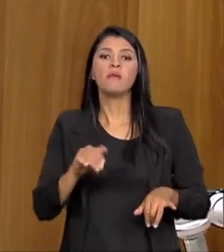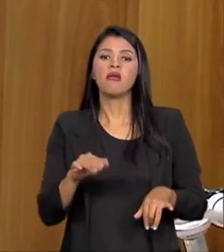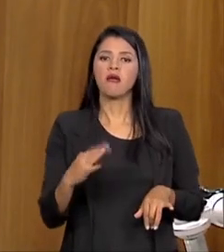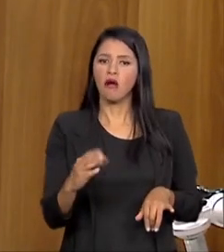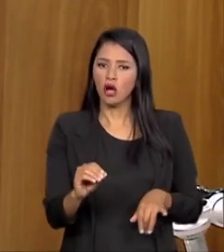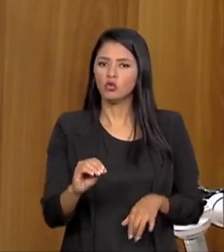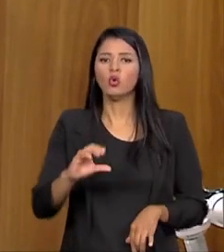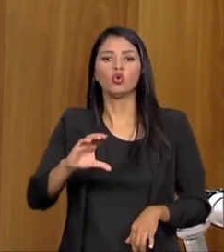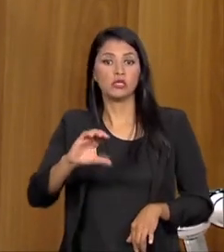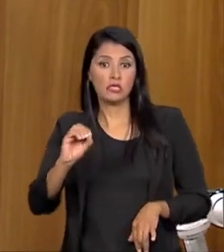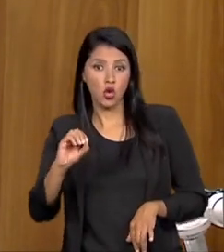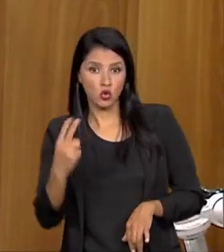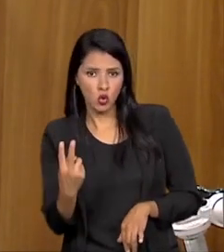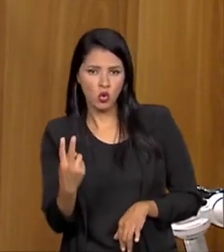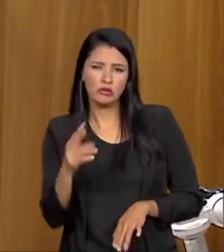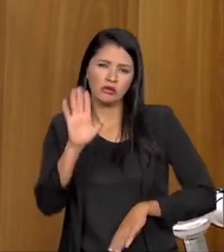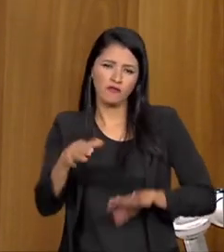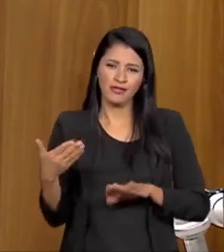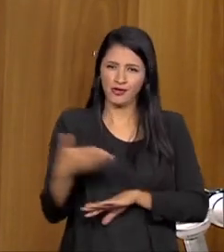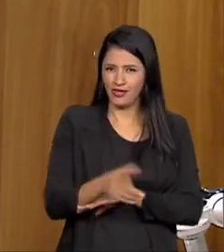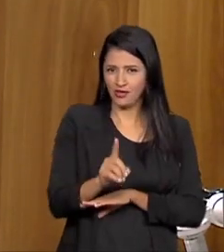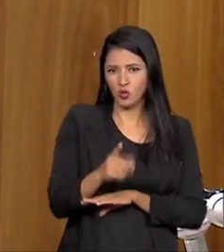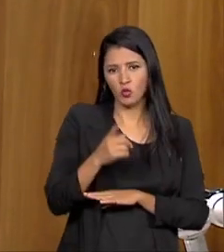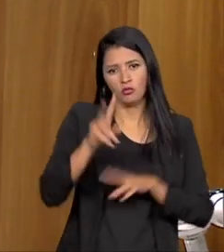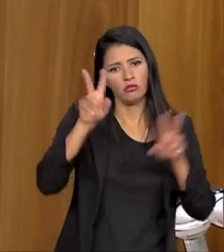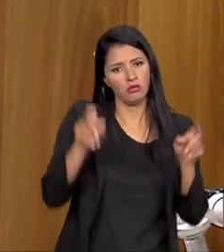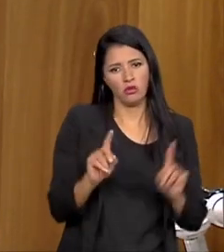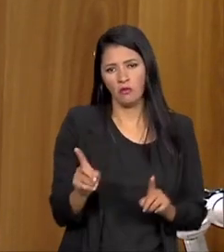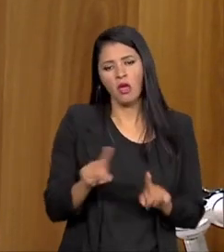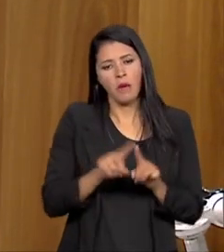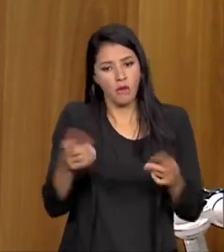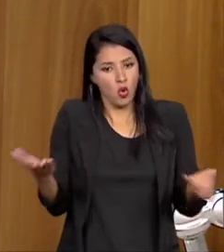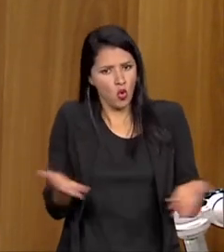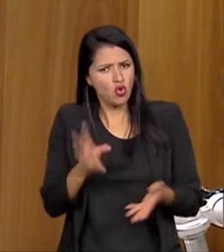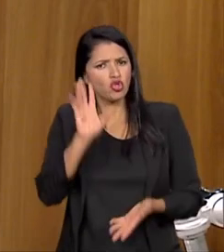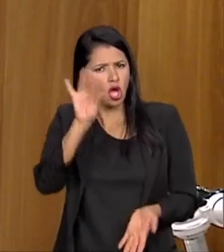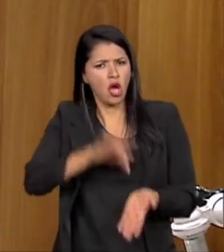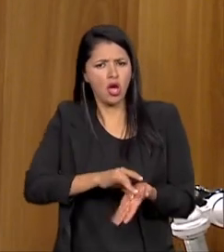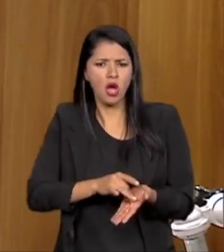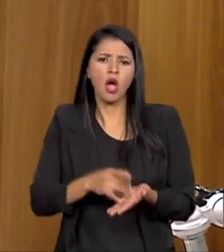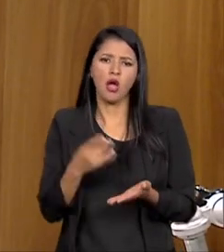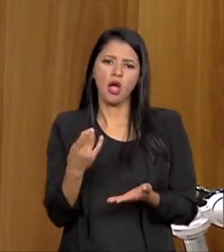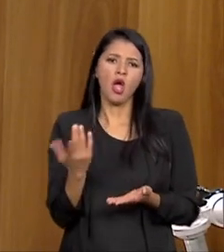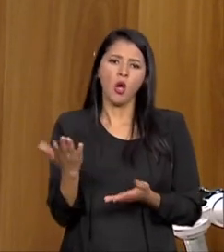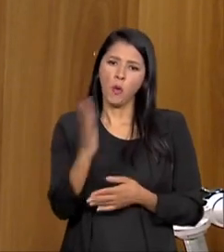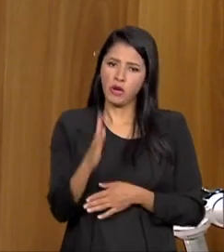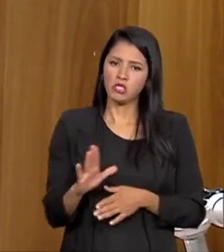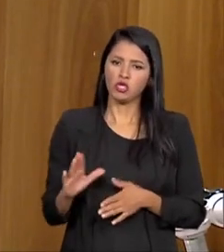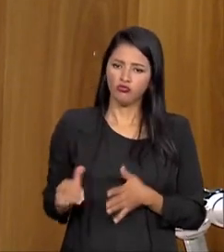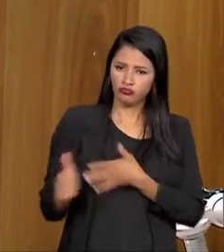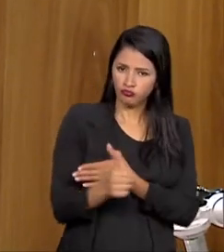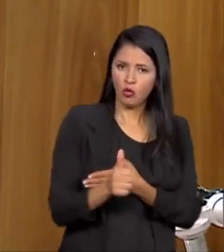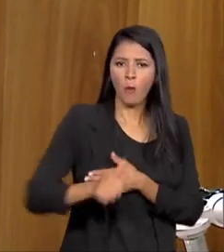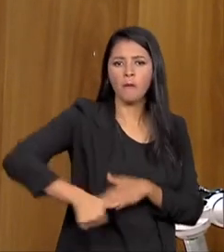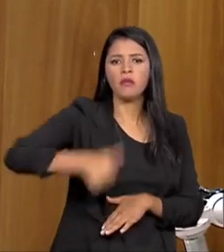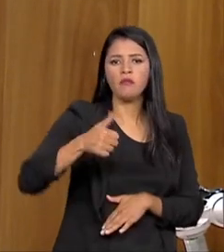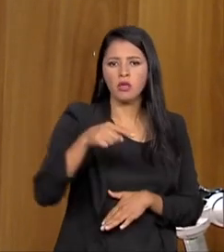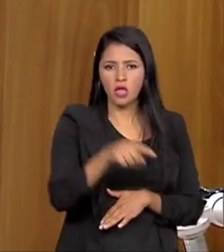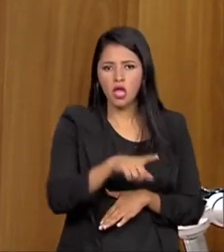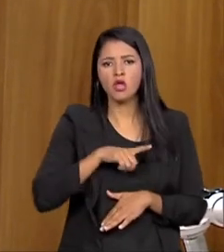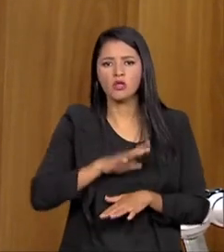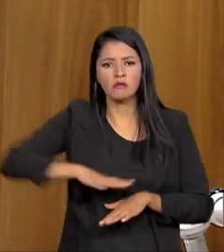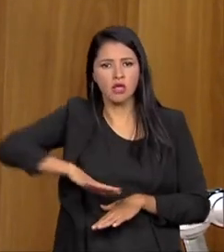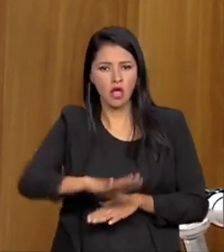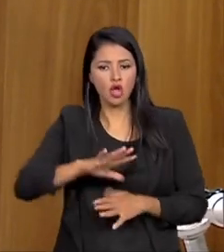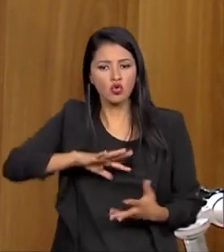eu tivesse aqui numa entrevista em 2019 não fosse tema hoje é um tema que já é uma realidade o Brasil foi protagonista criando o Mercado Global também queremos